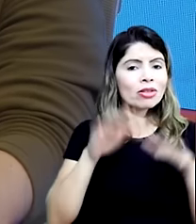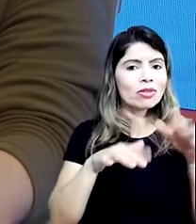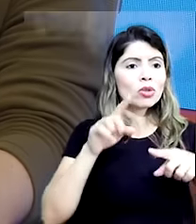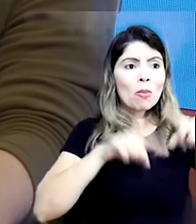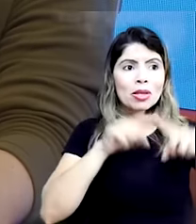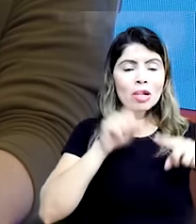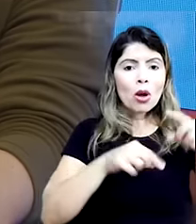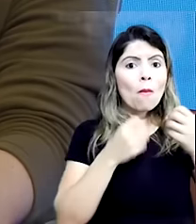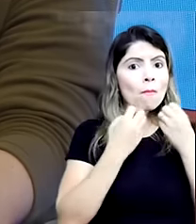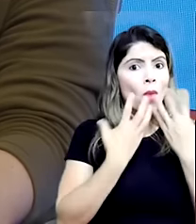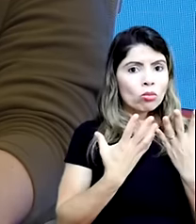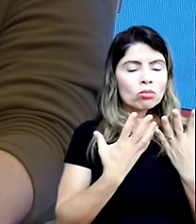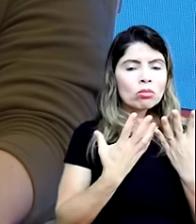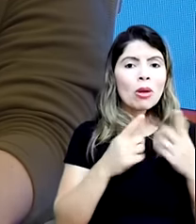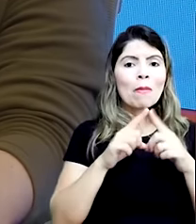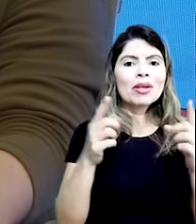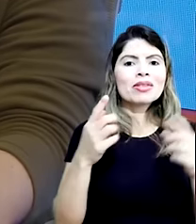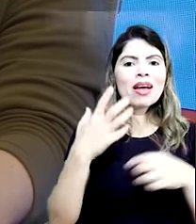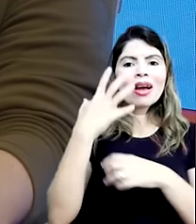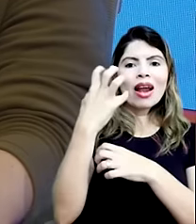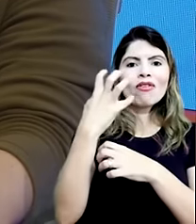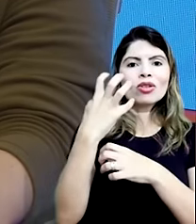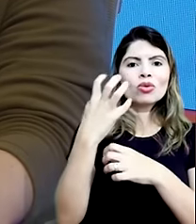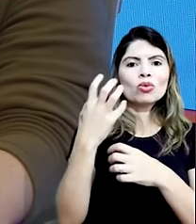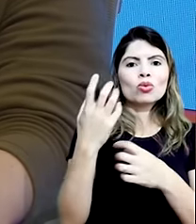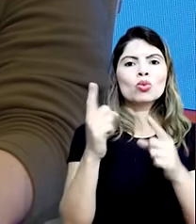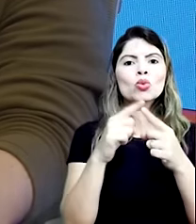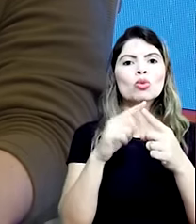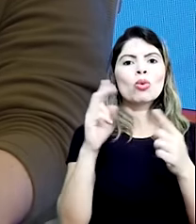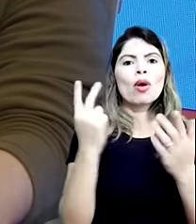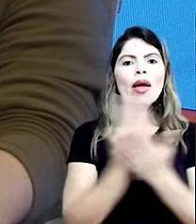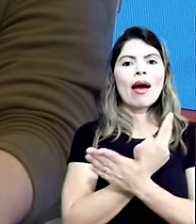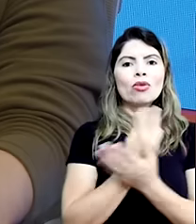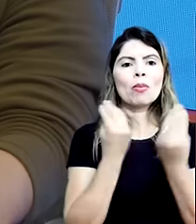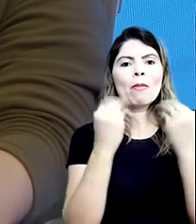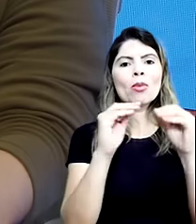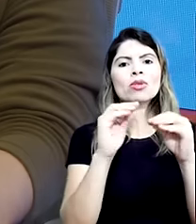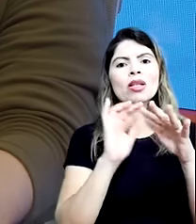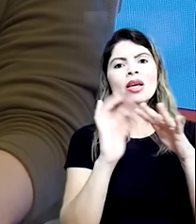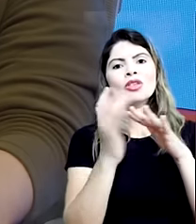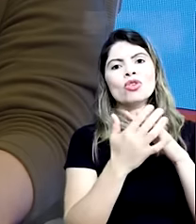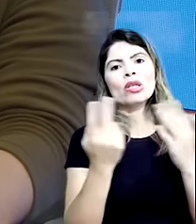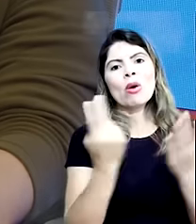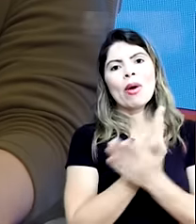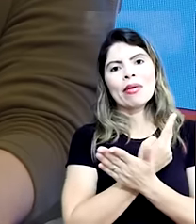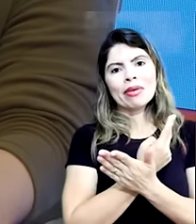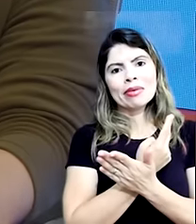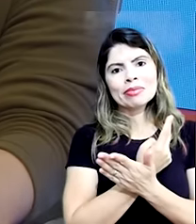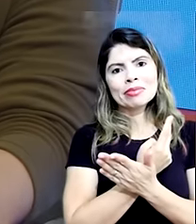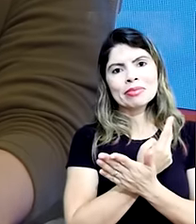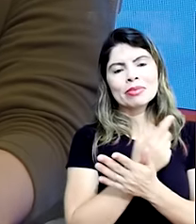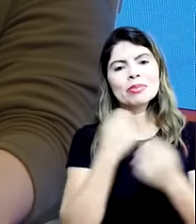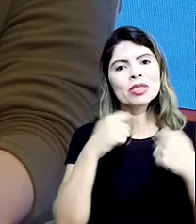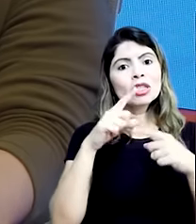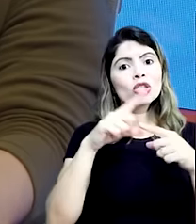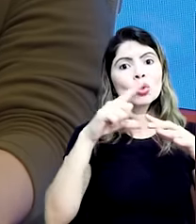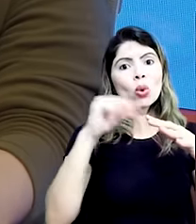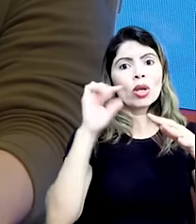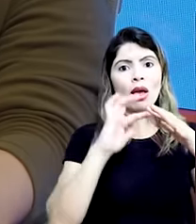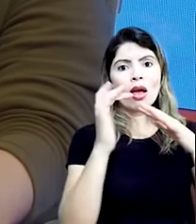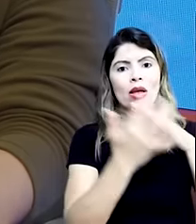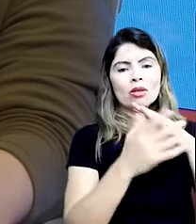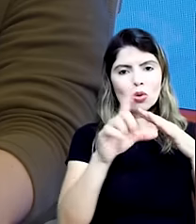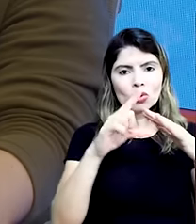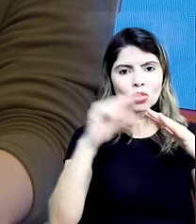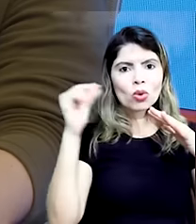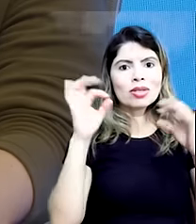É muito bom mas ele foi gravado no formato errado às vezes Stories é assim né ri é assim às vezes a pessoa gravou aqui né